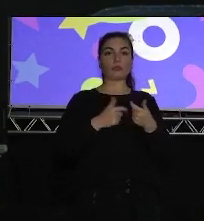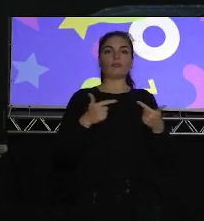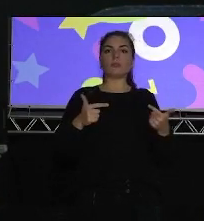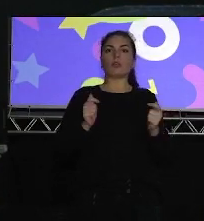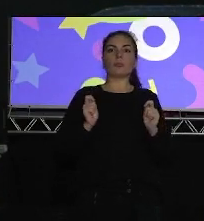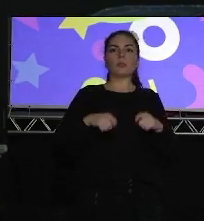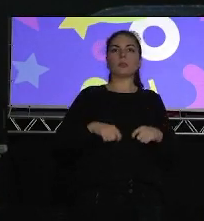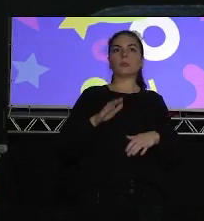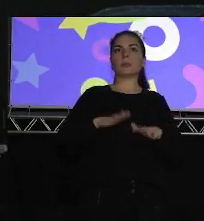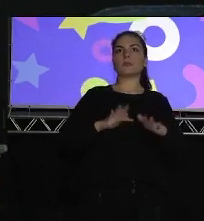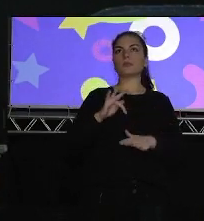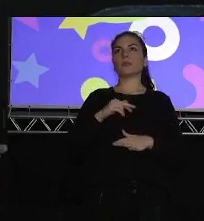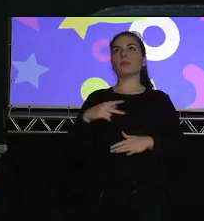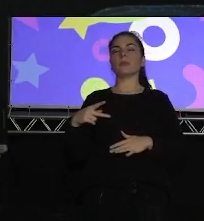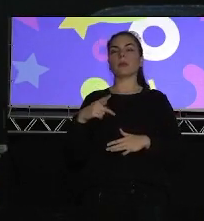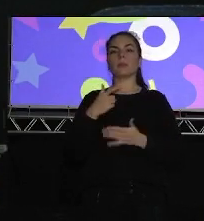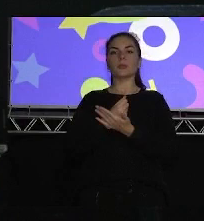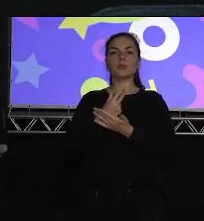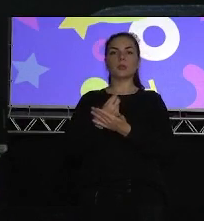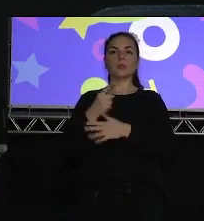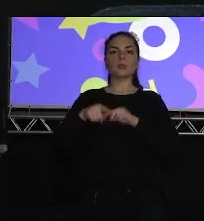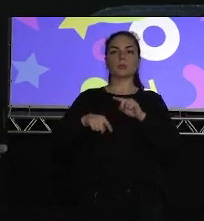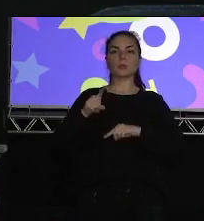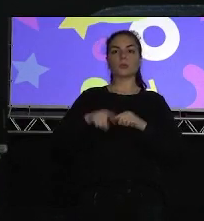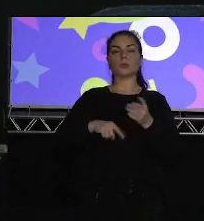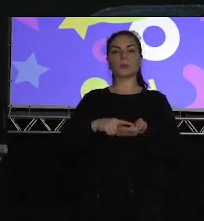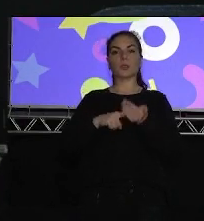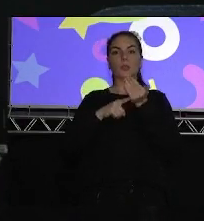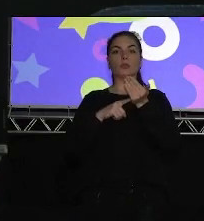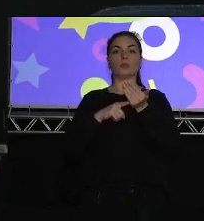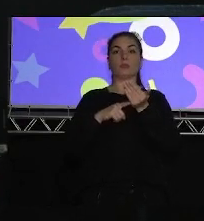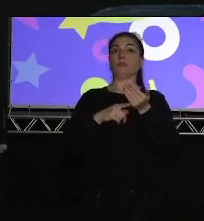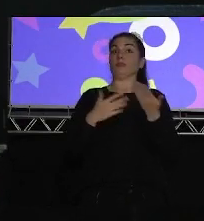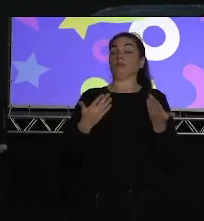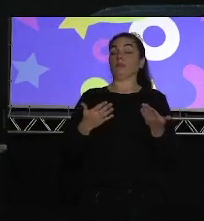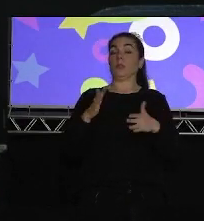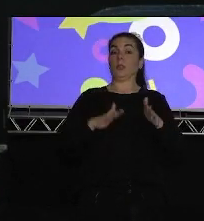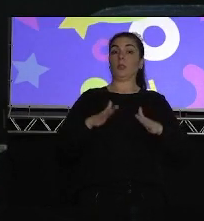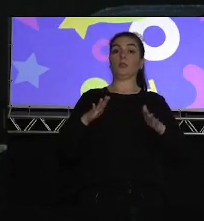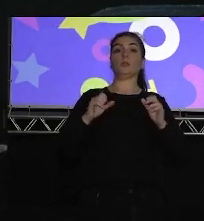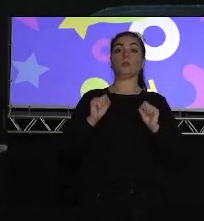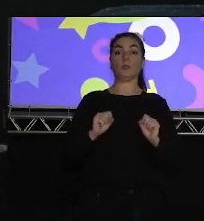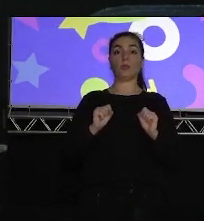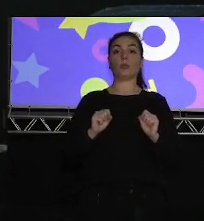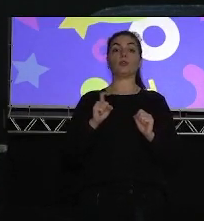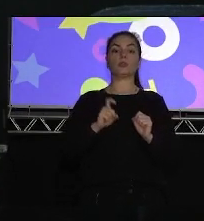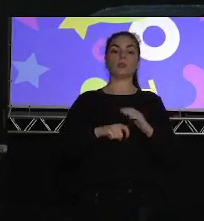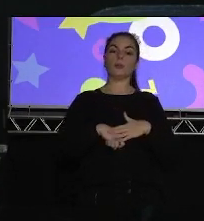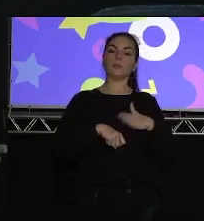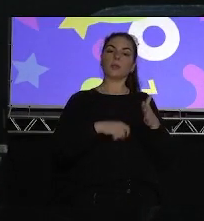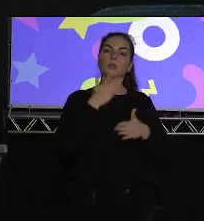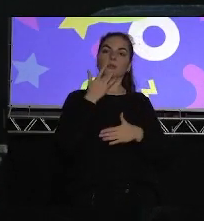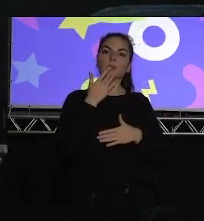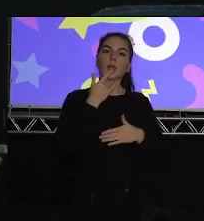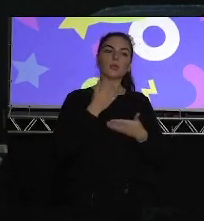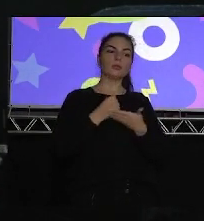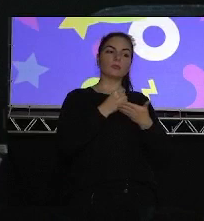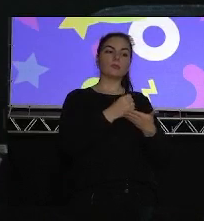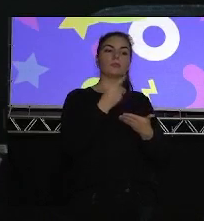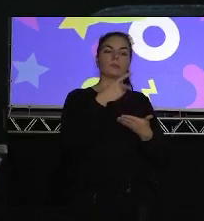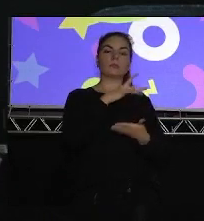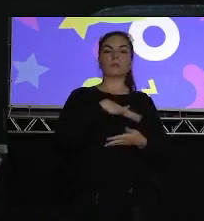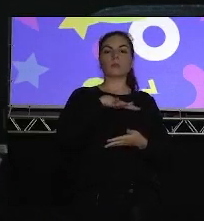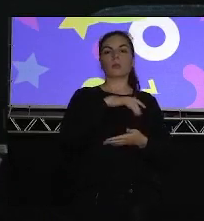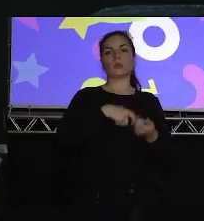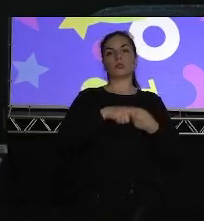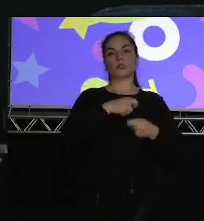RFP, muitas vezes, para adquirir um produto, uma tecnologia, e que muitas vezes ela pode ser uma sensível, né, para alguma área de negócio, principalmente